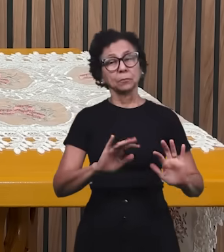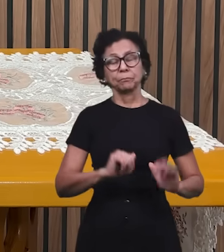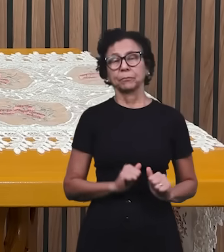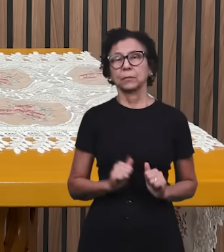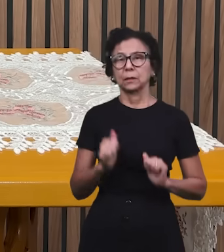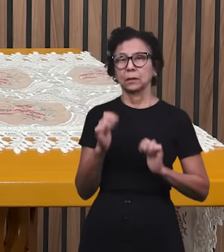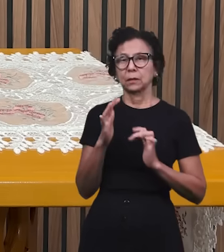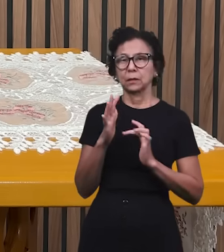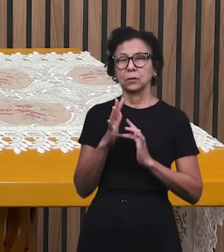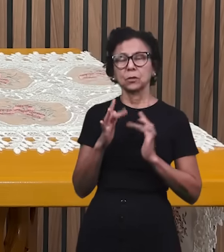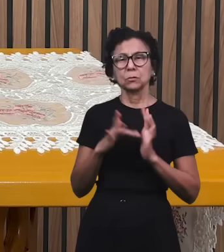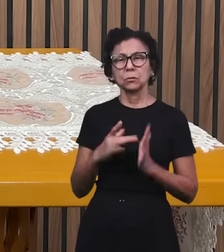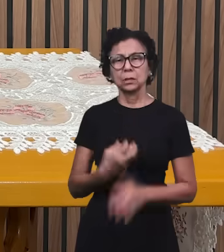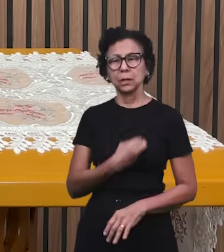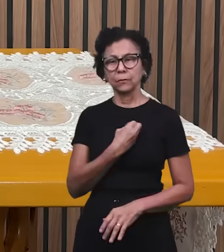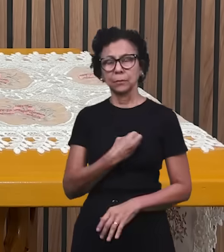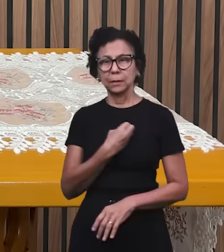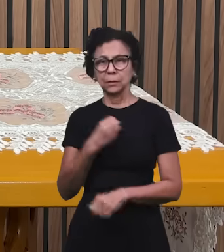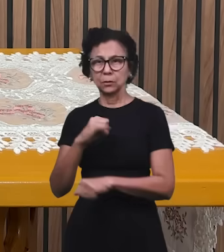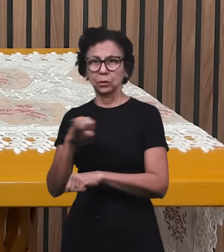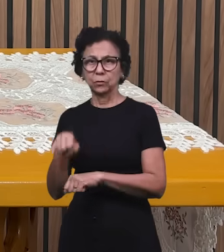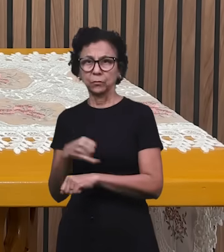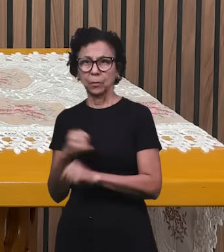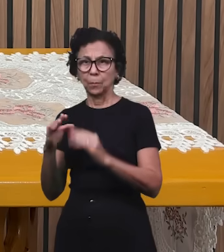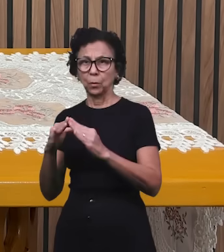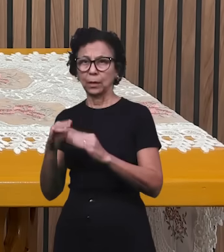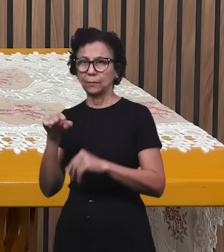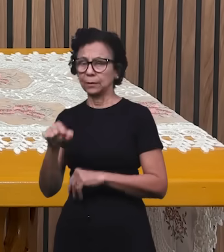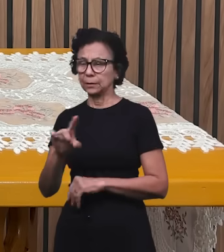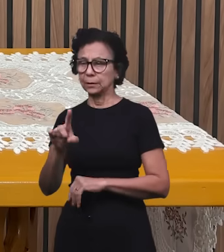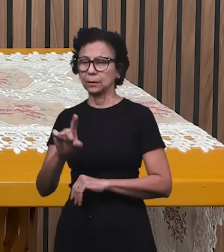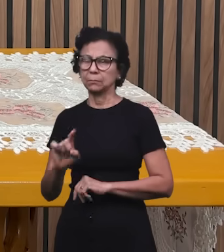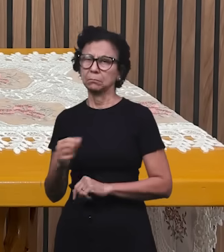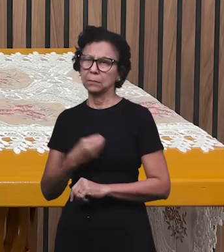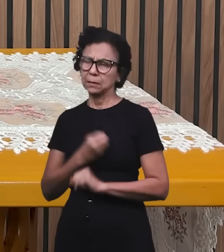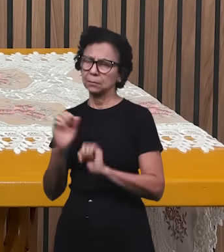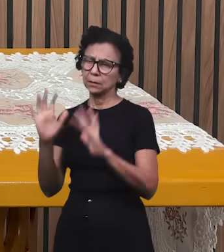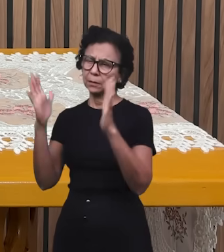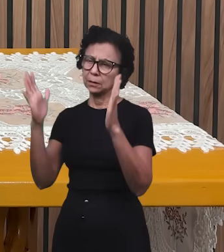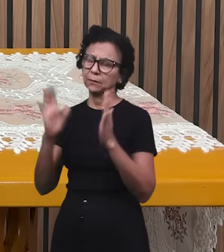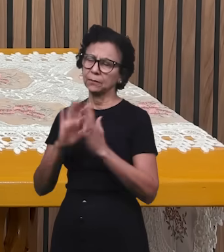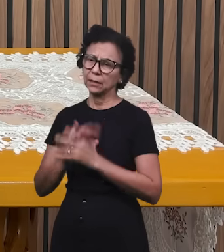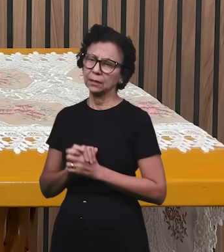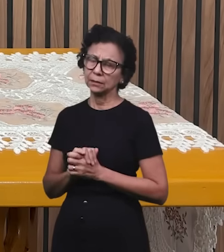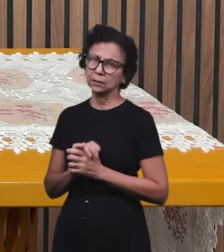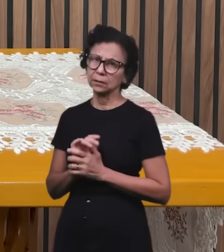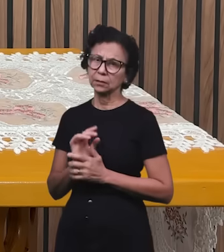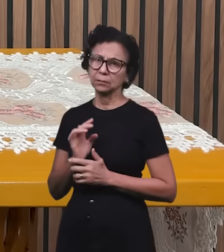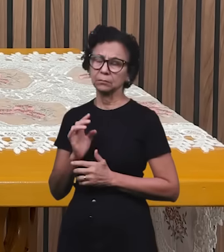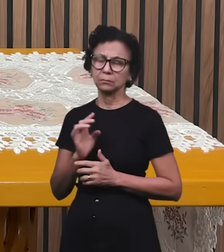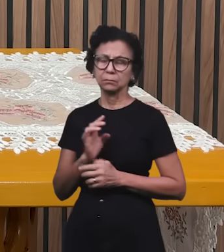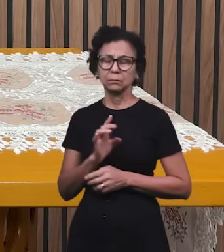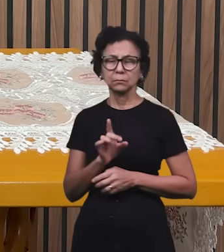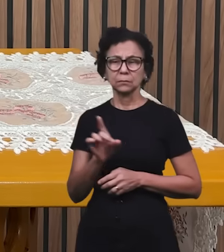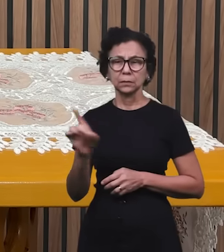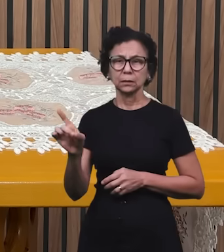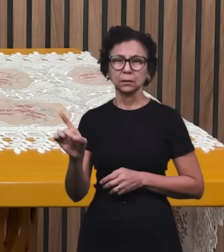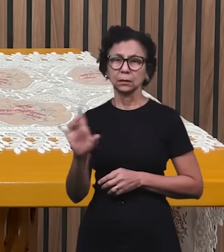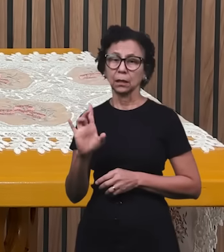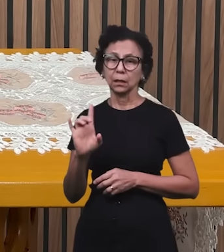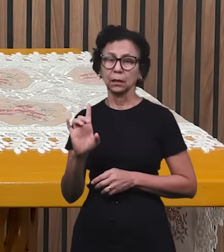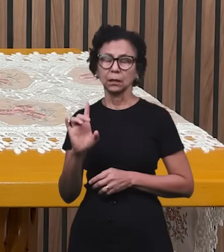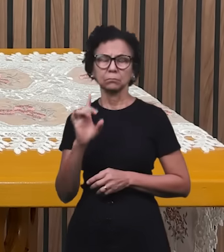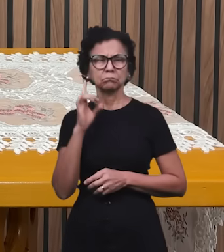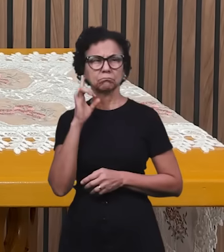Jerusalém, mas ele estava ali para a festa. Ao invés de ele ir para o templo para a festa, ele foi para